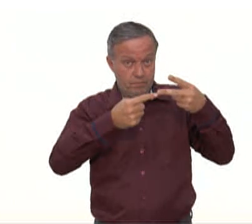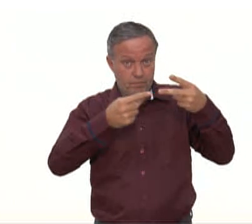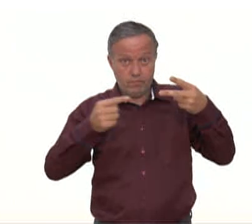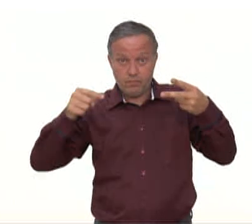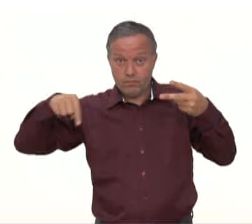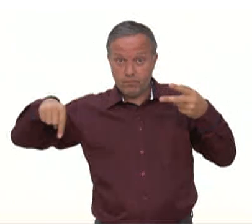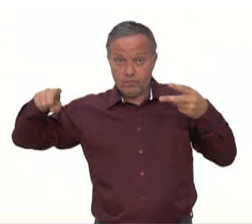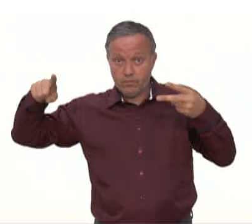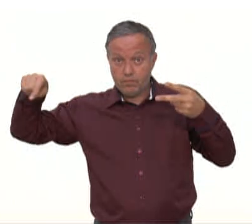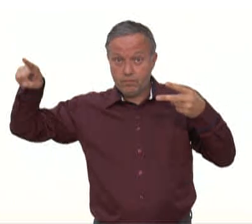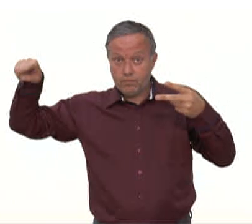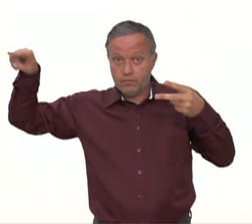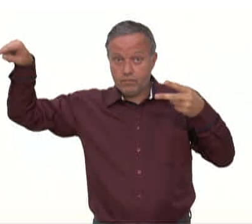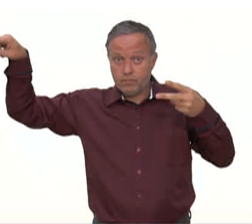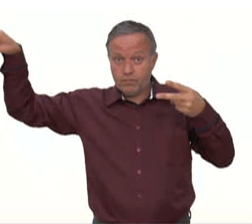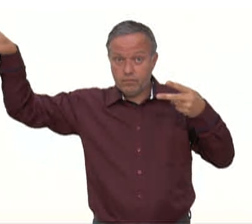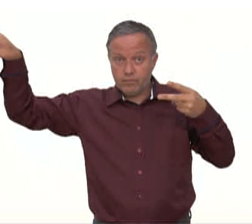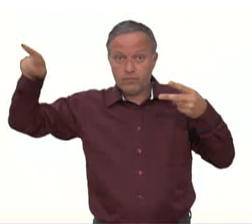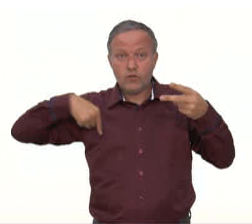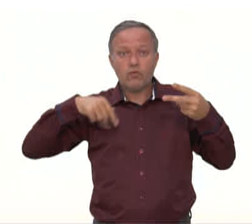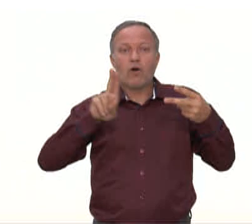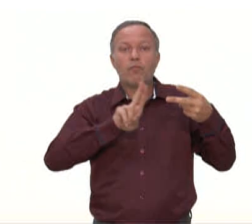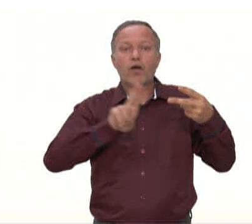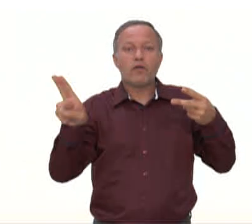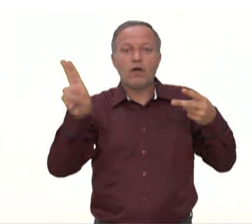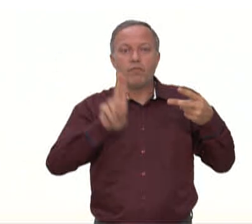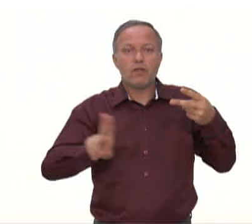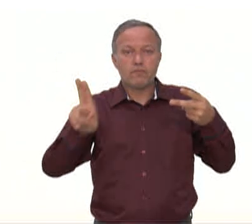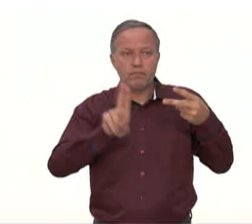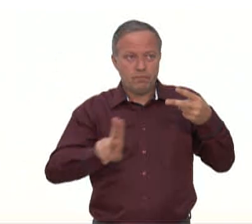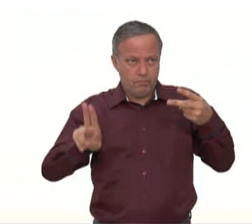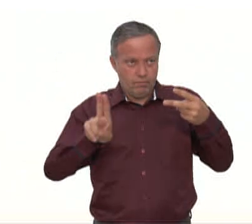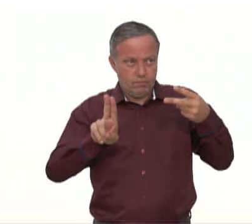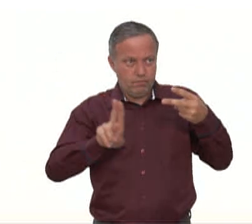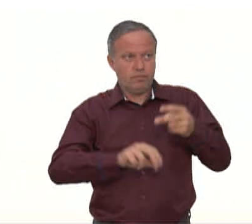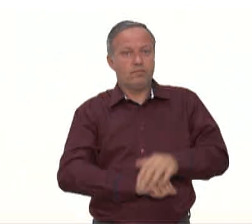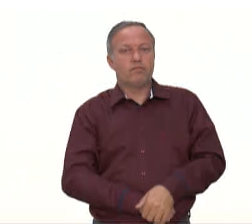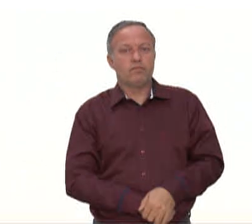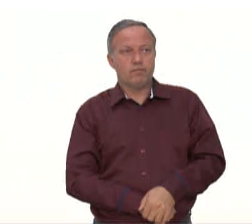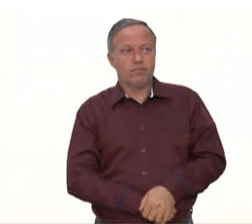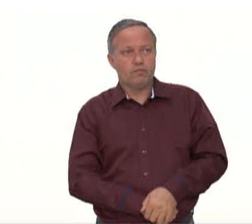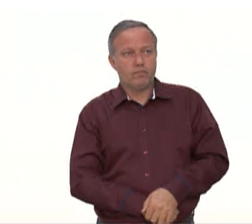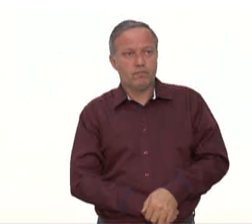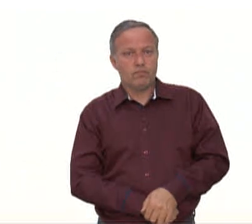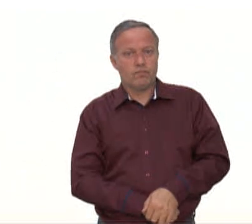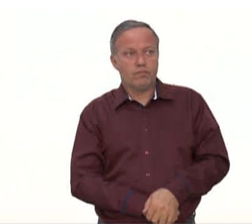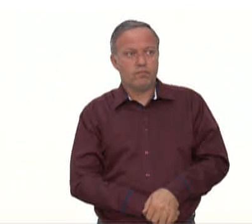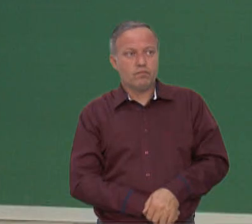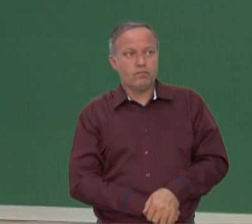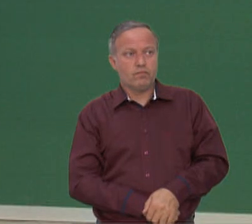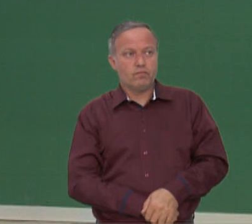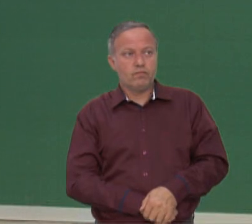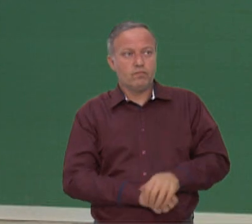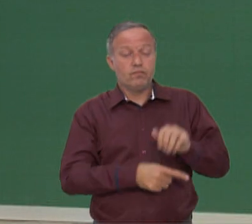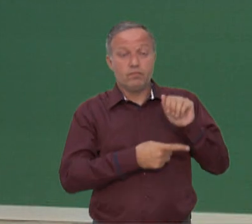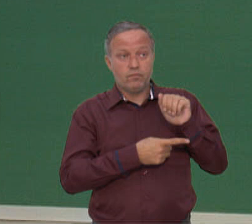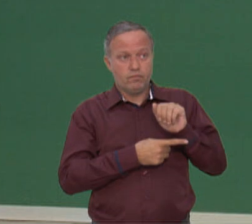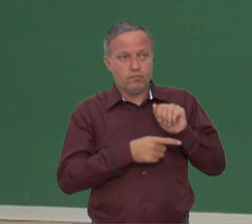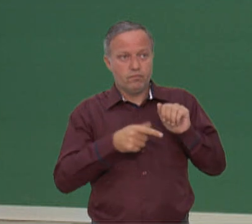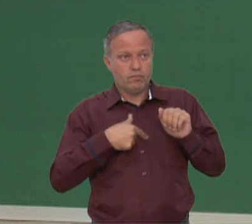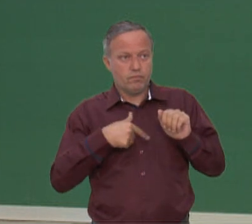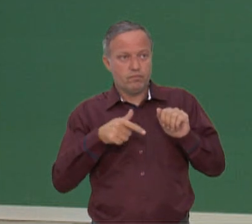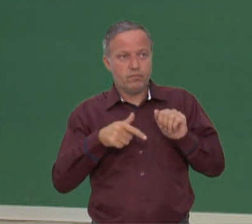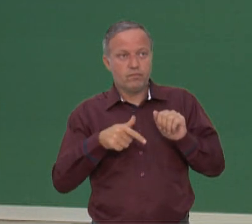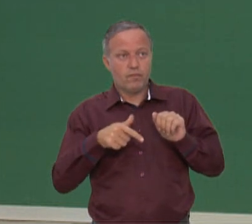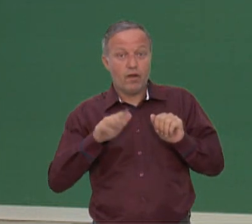gráfico, são chamados respectivamente de. Então, vamos acompanhar ali, fazer uma leitura inicial desse gráfico. Então, temos ali ó, o padrão